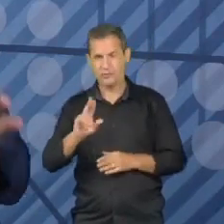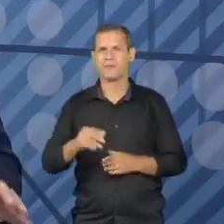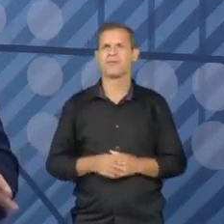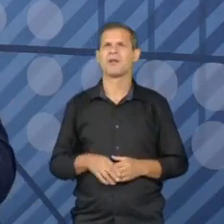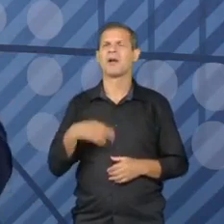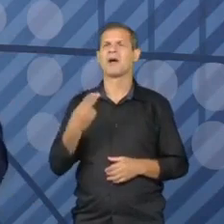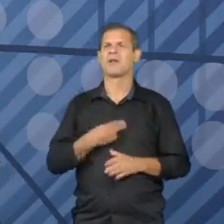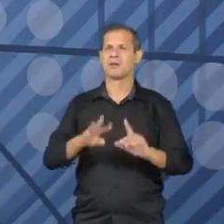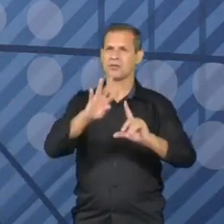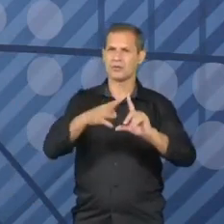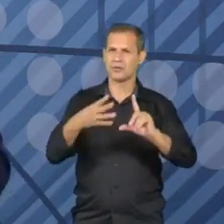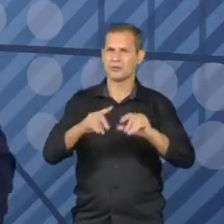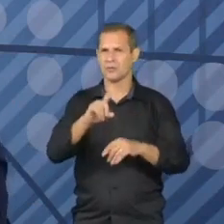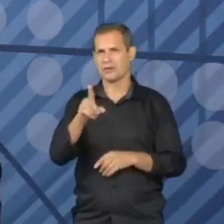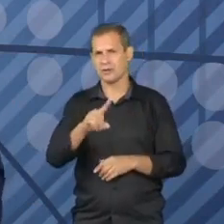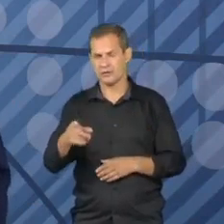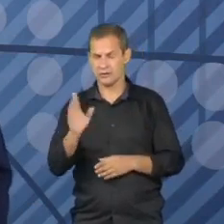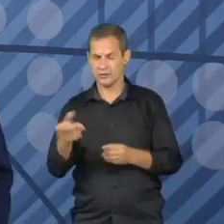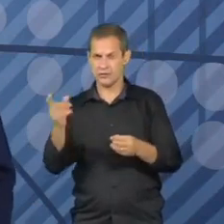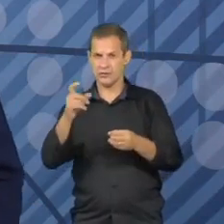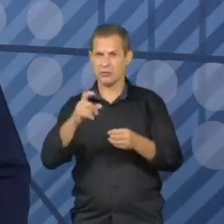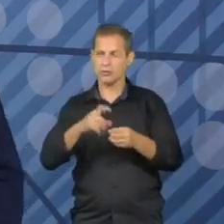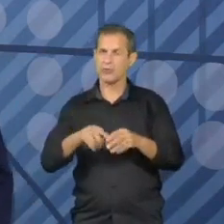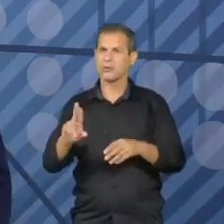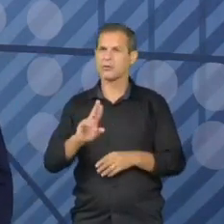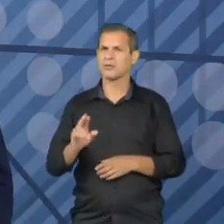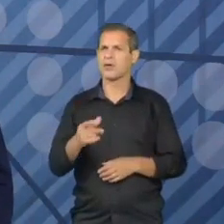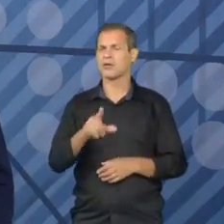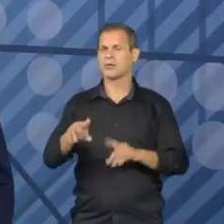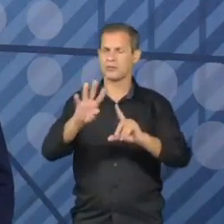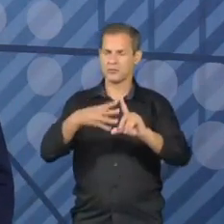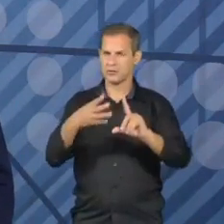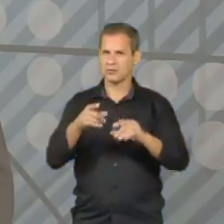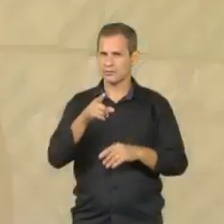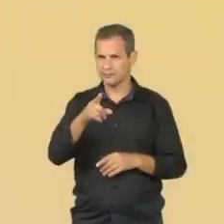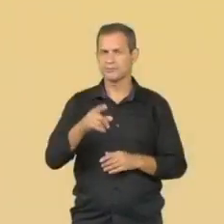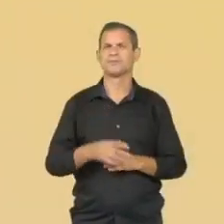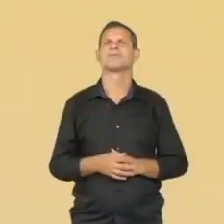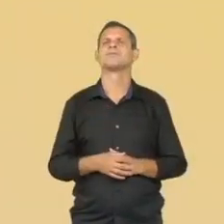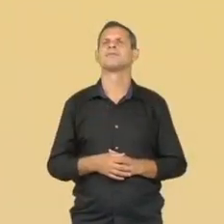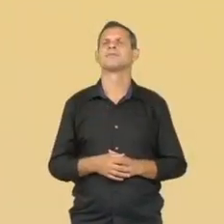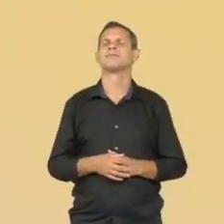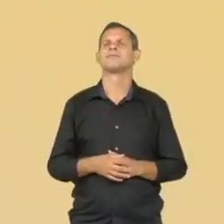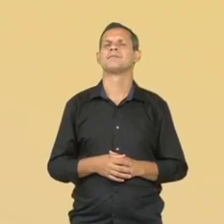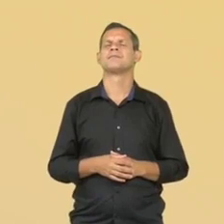a nossa tabela Z. Daqui a pouco a gente vai utilizar novamente essa tabela com vocês.